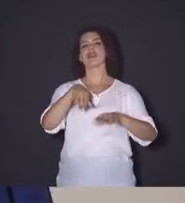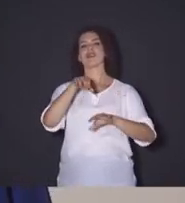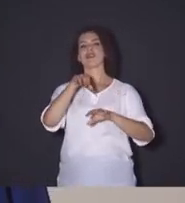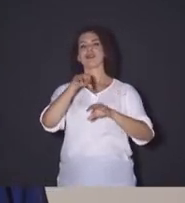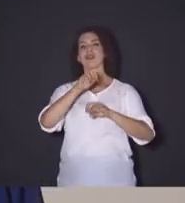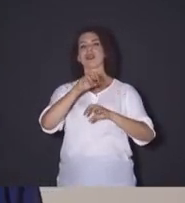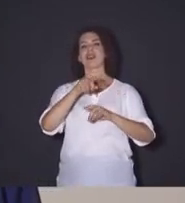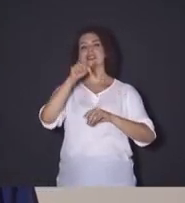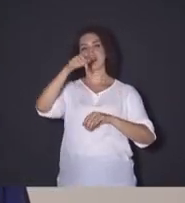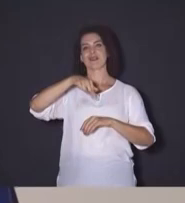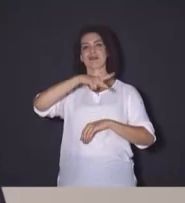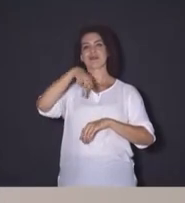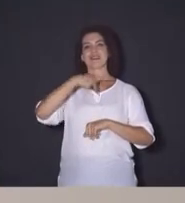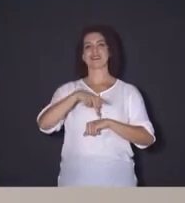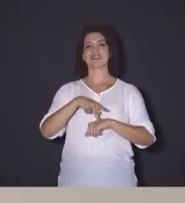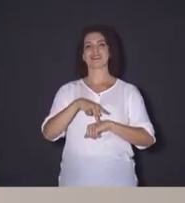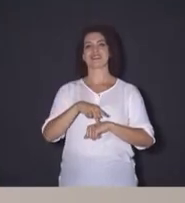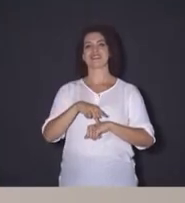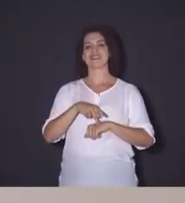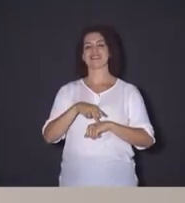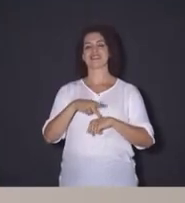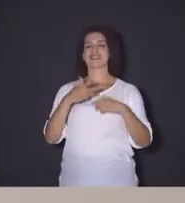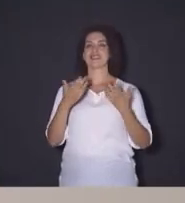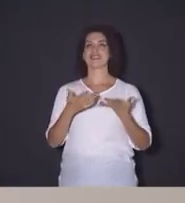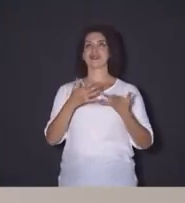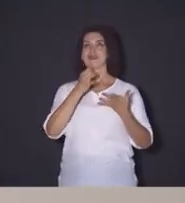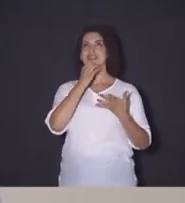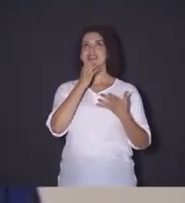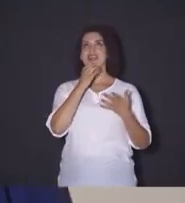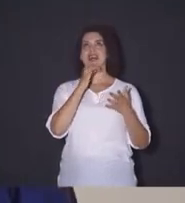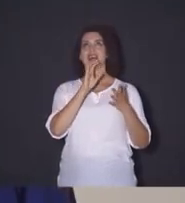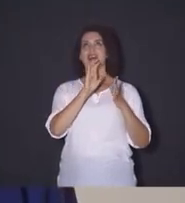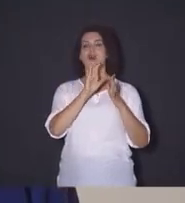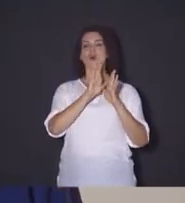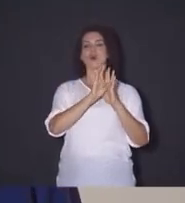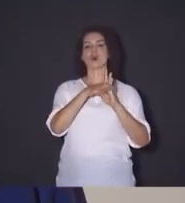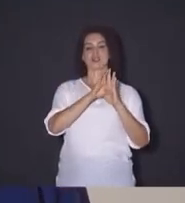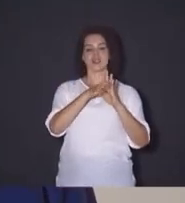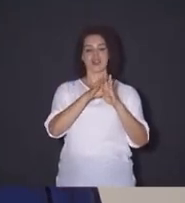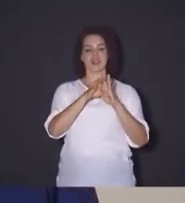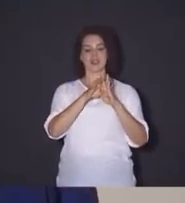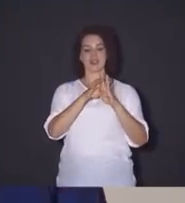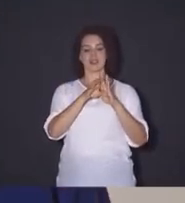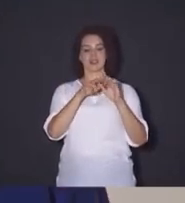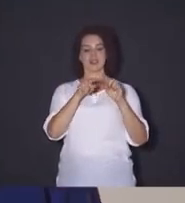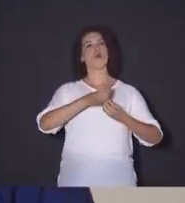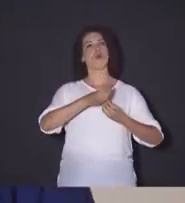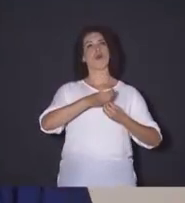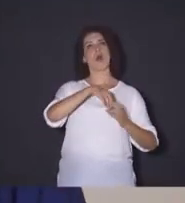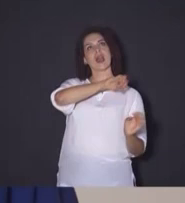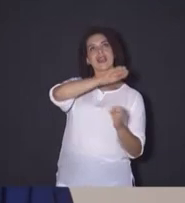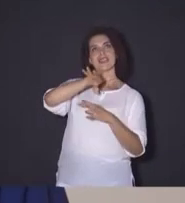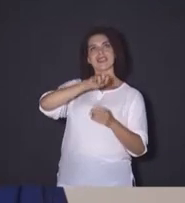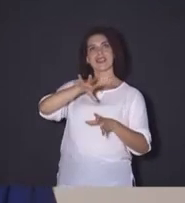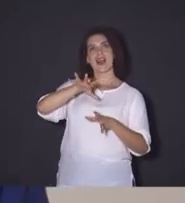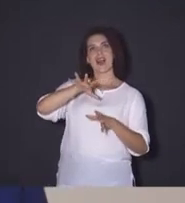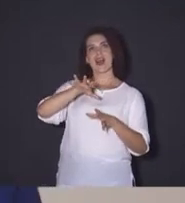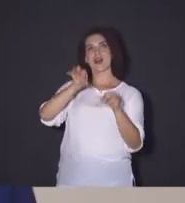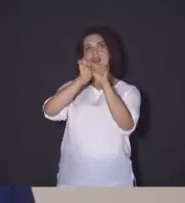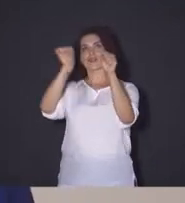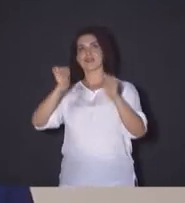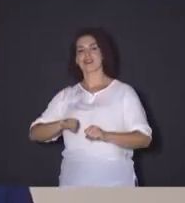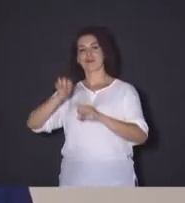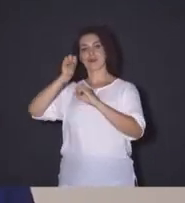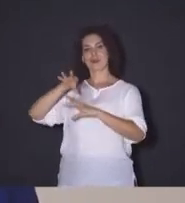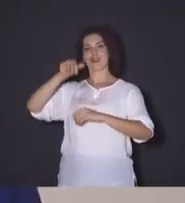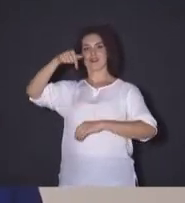ou seja onde o conceito de de círculo de conversar em roda como fazer educação do